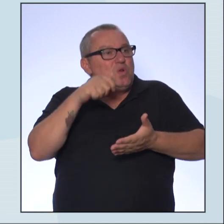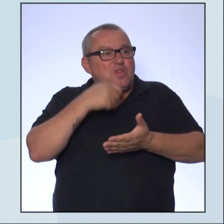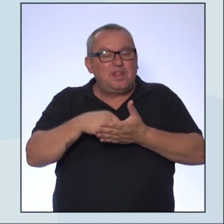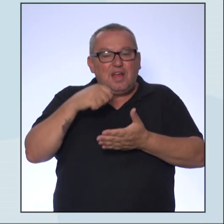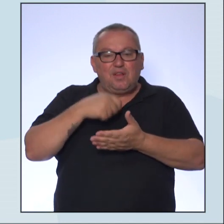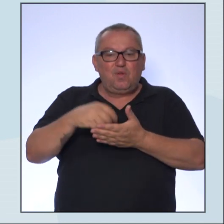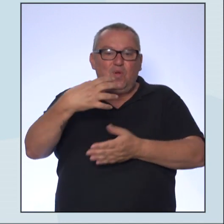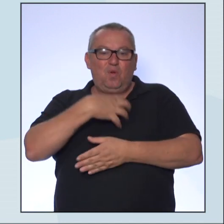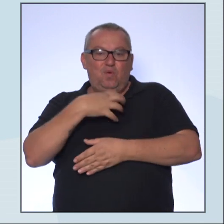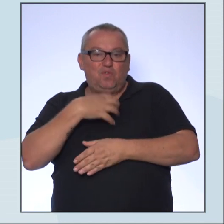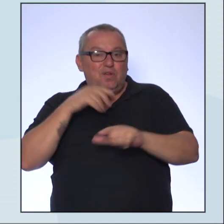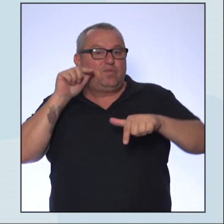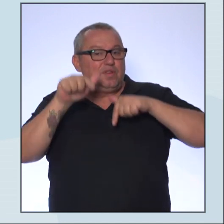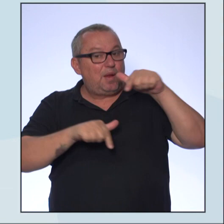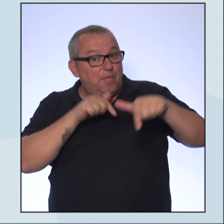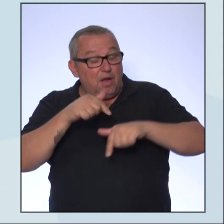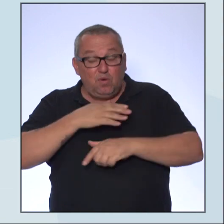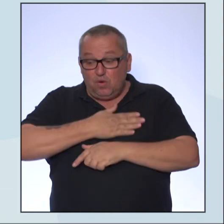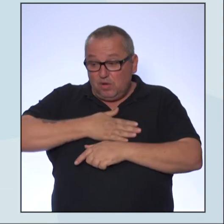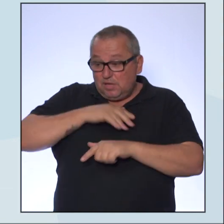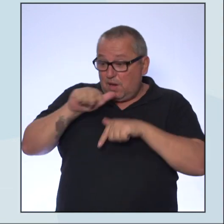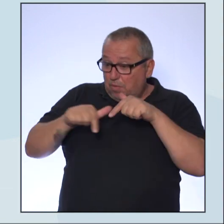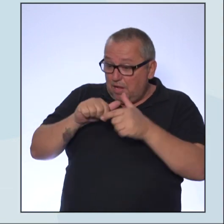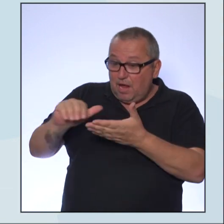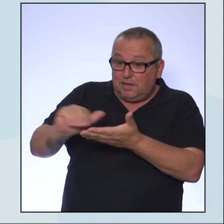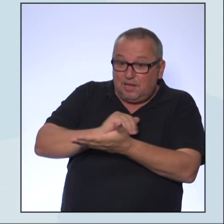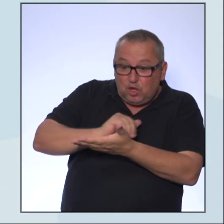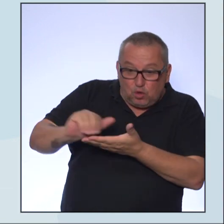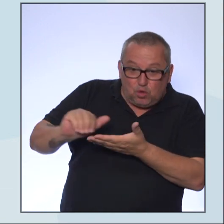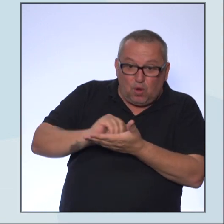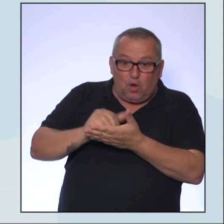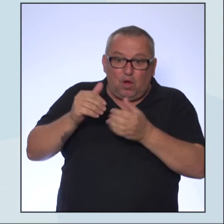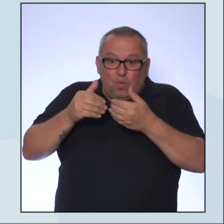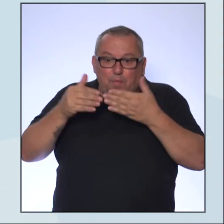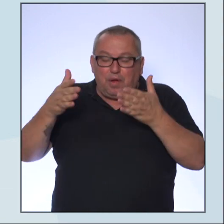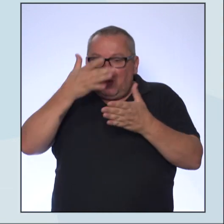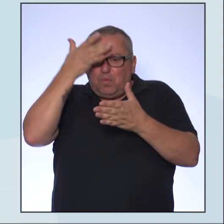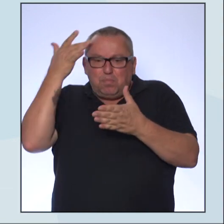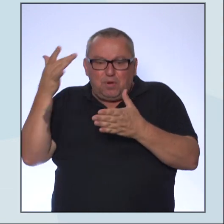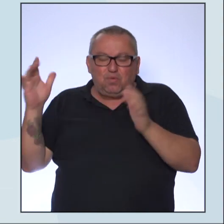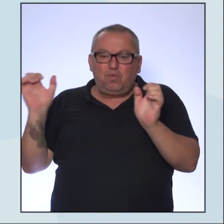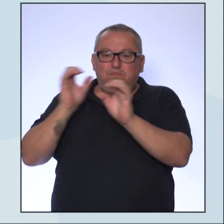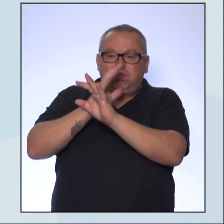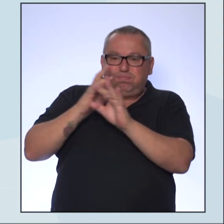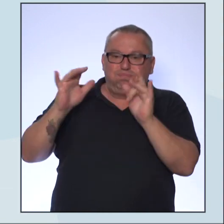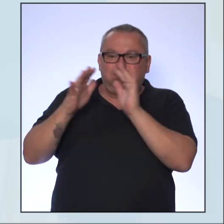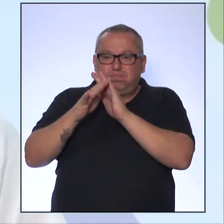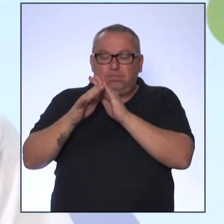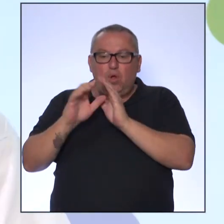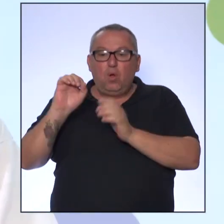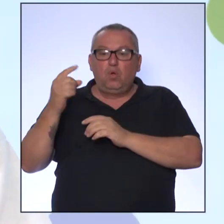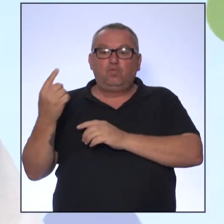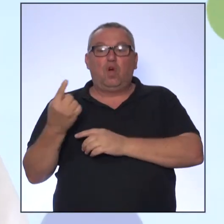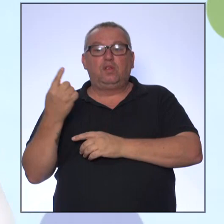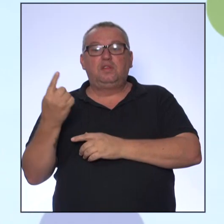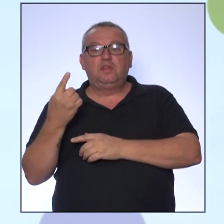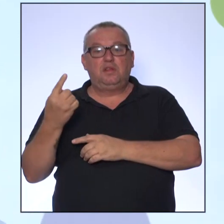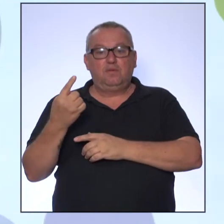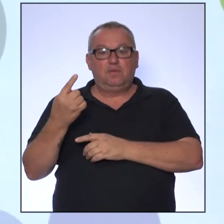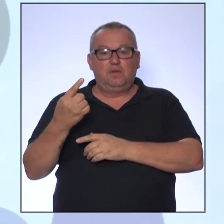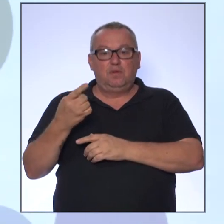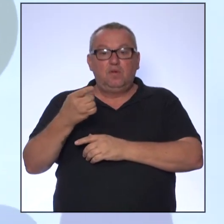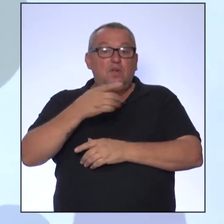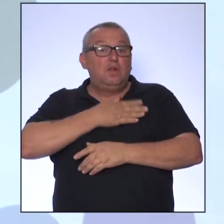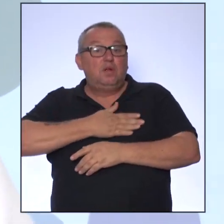o formato de trabalho. Você gostaria de trabalhar no escritório, no ambiente aberto, com pessoas, sem pessoas? Você gostaria de trabalhar,